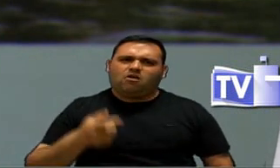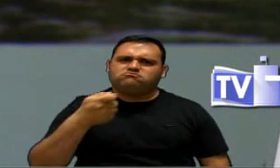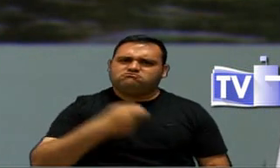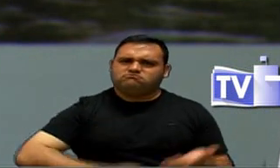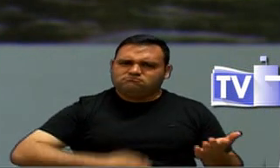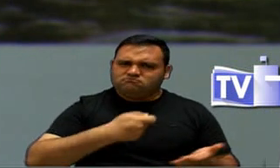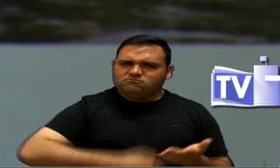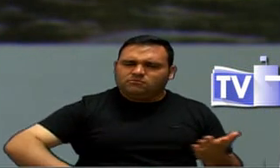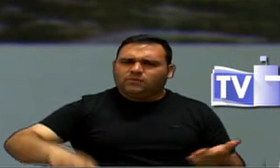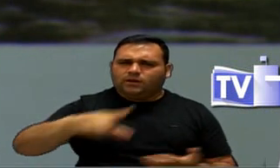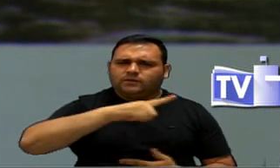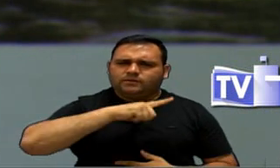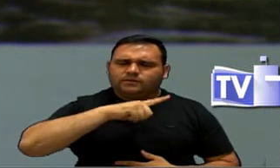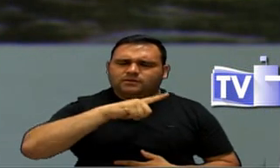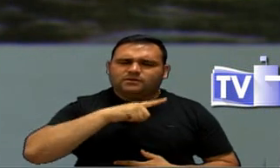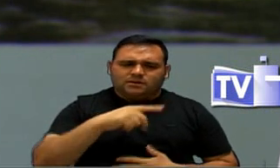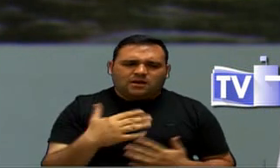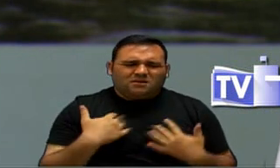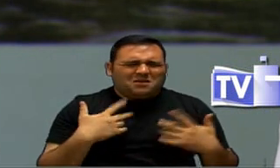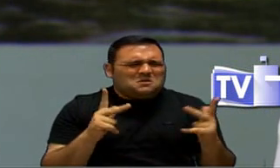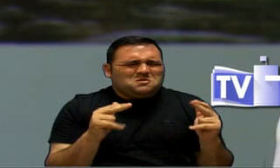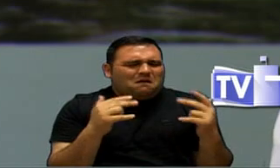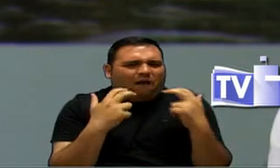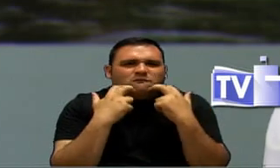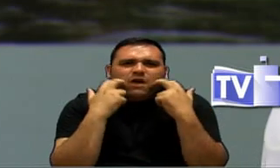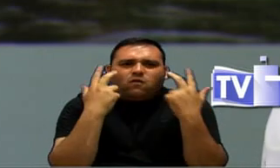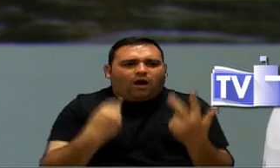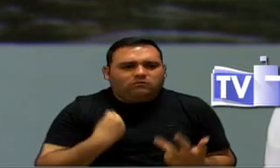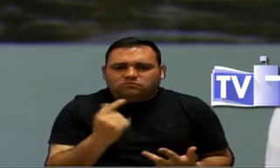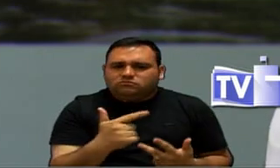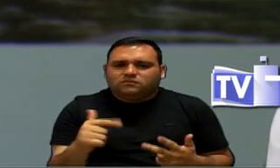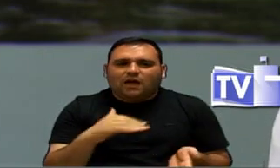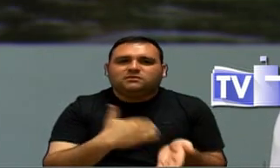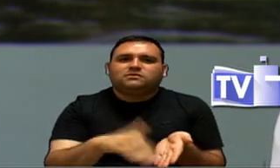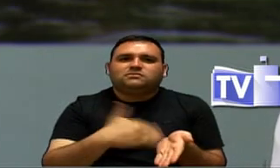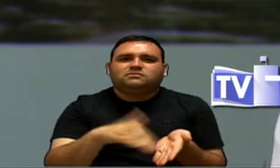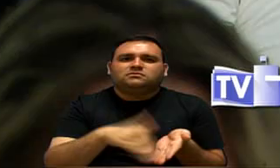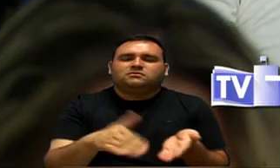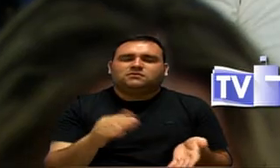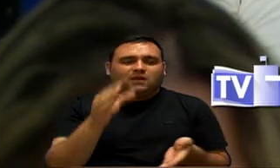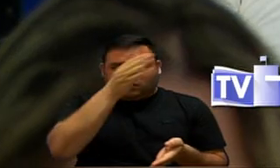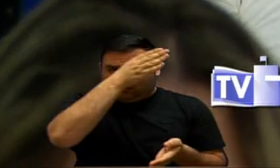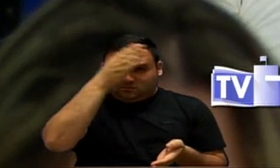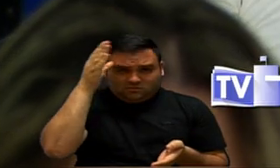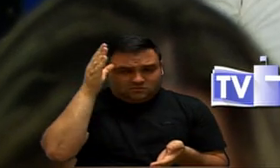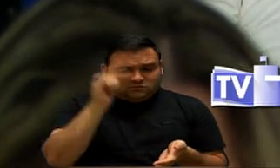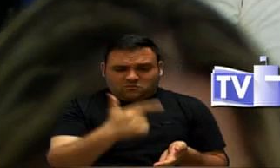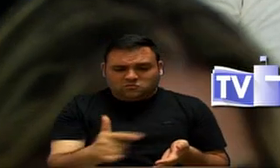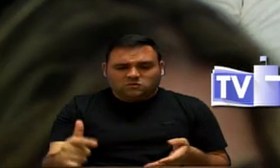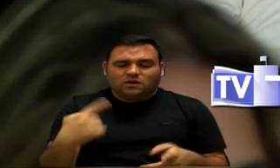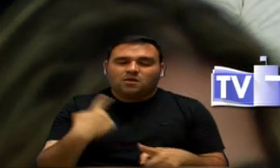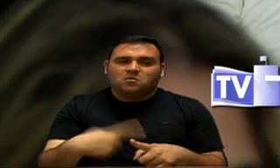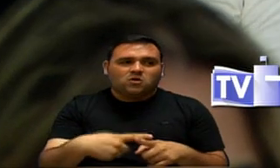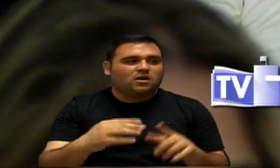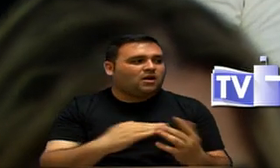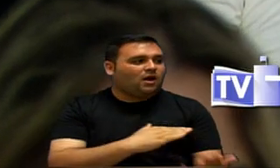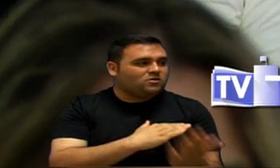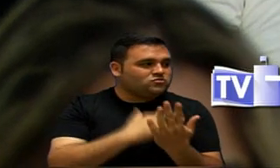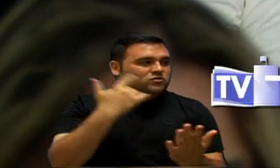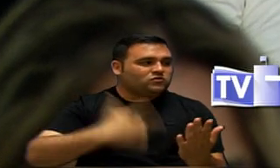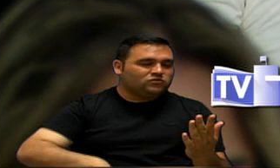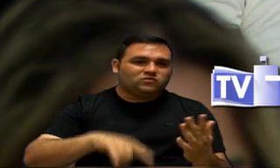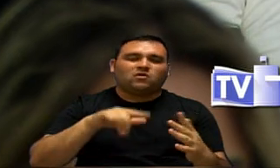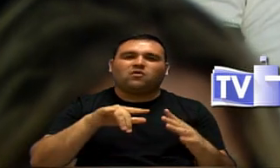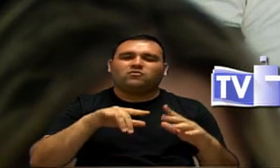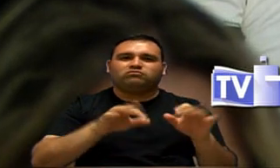cobrança, para mim, uma vergonha a não presença da secretaria aqui para nos ajudar a montar esta rede novamente,